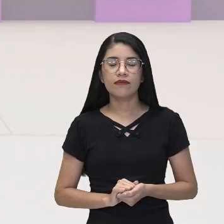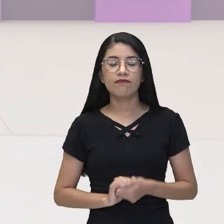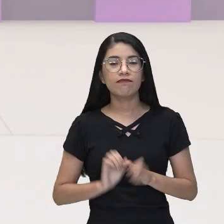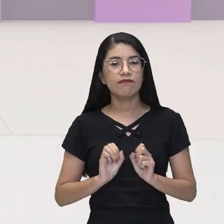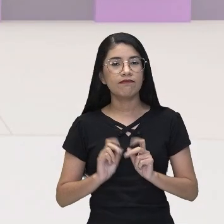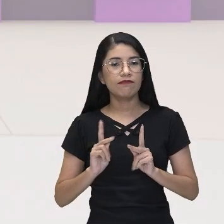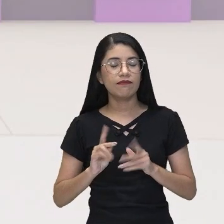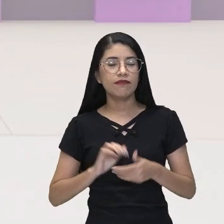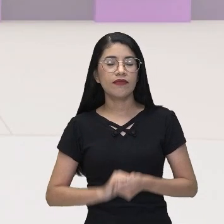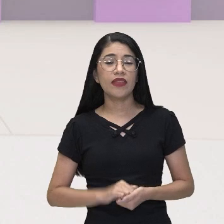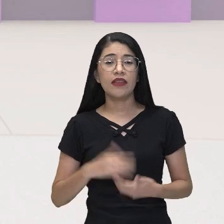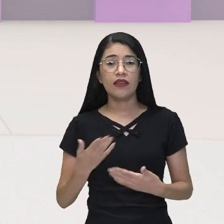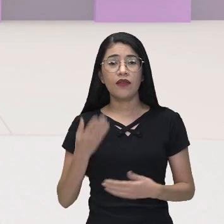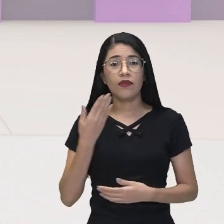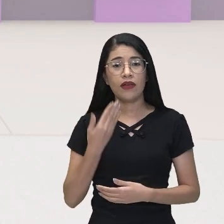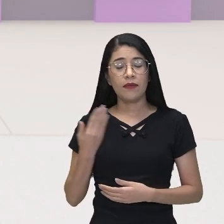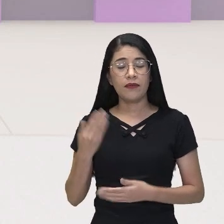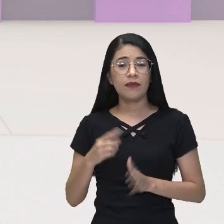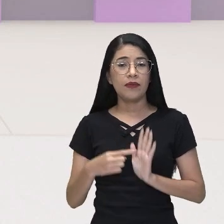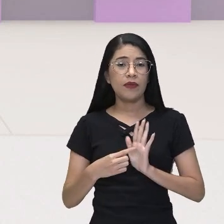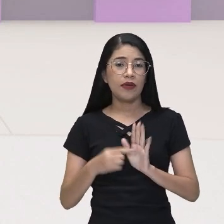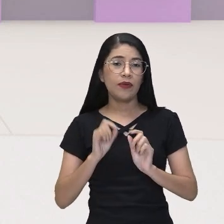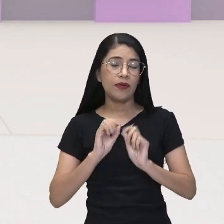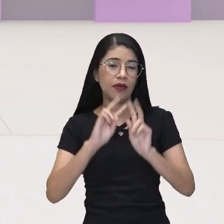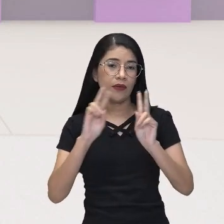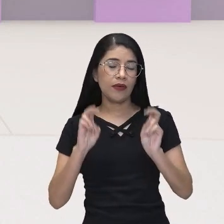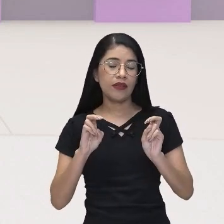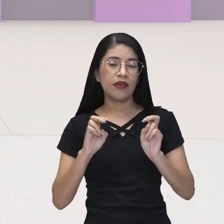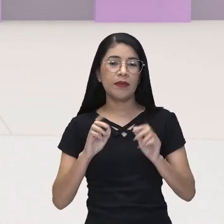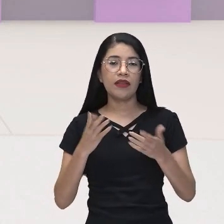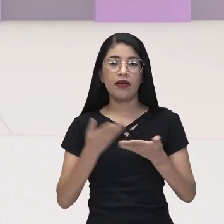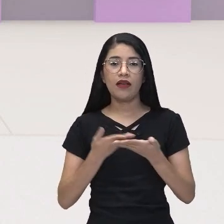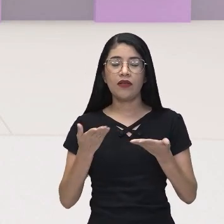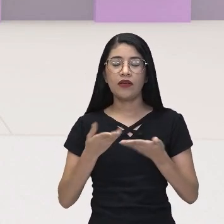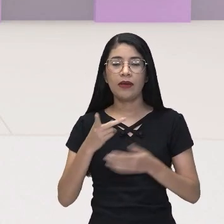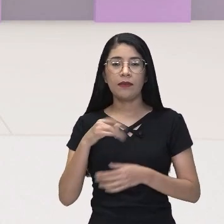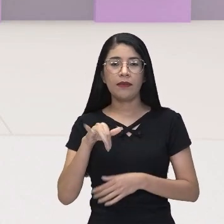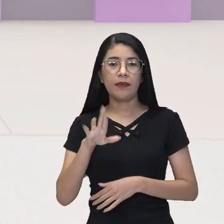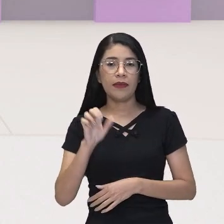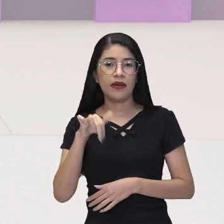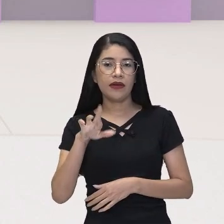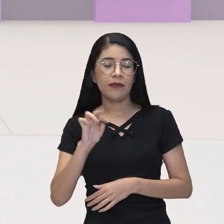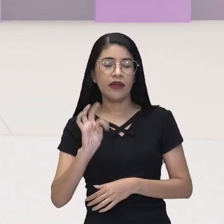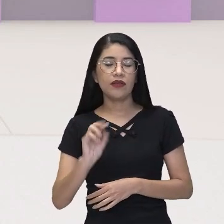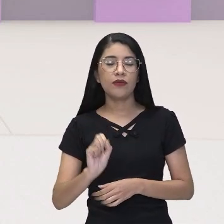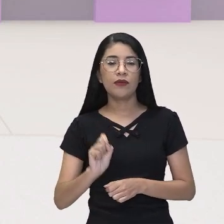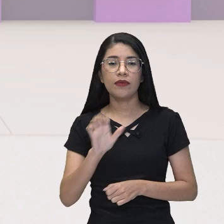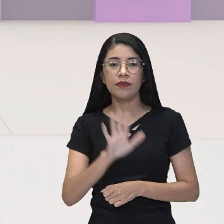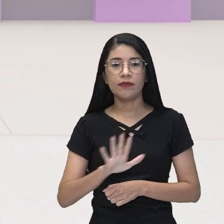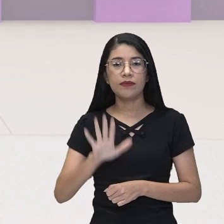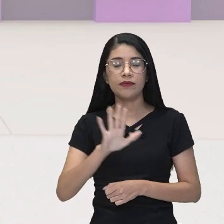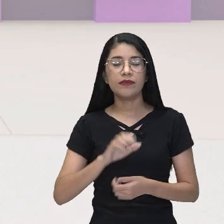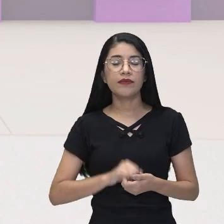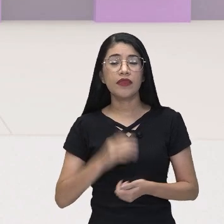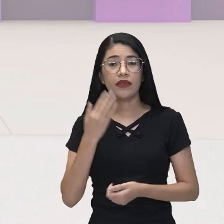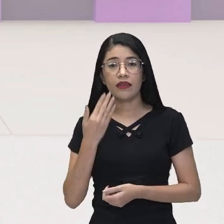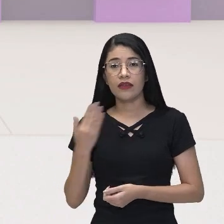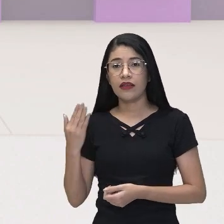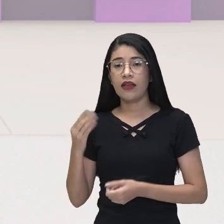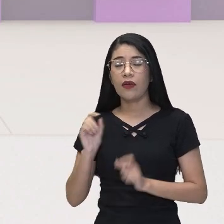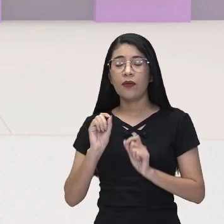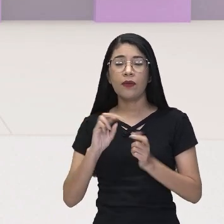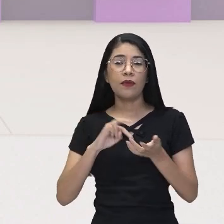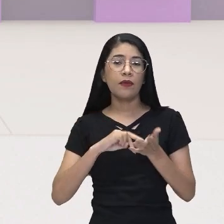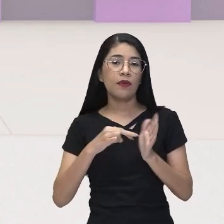Beleza, pessoal. Então, como vocês viram, a nossa aula trata de perímetro e de área. Primeiro, então, nós temos aqui ao lado o